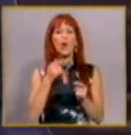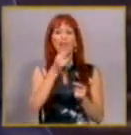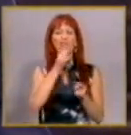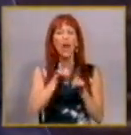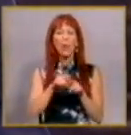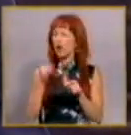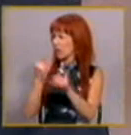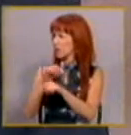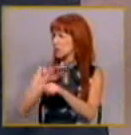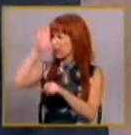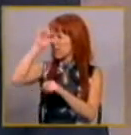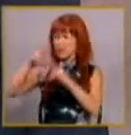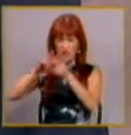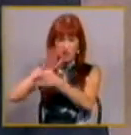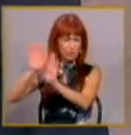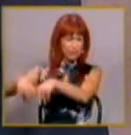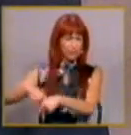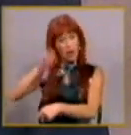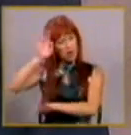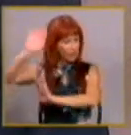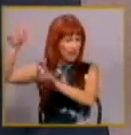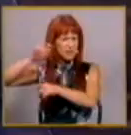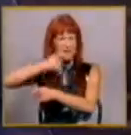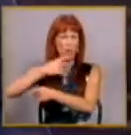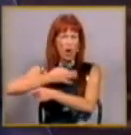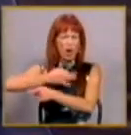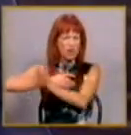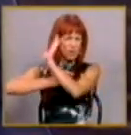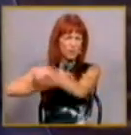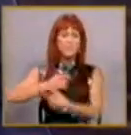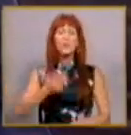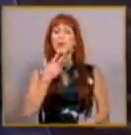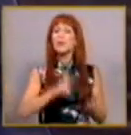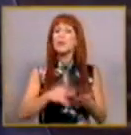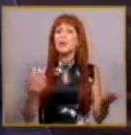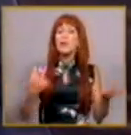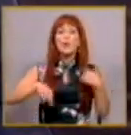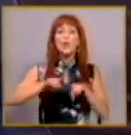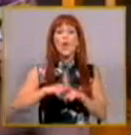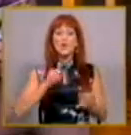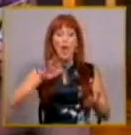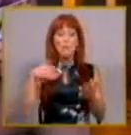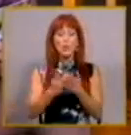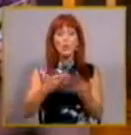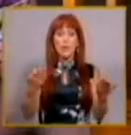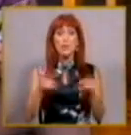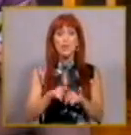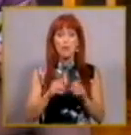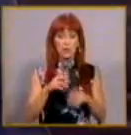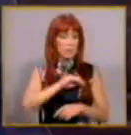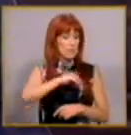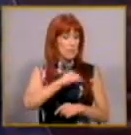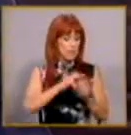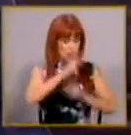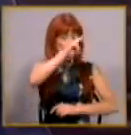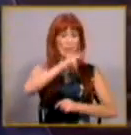coisa que diga o Senhor Ministro das Finanças, é. Com todo o respeito. A verdade é esta, é que nós propusemos o aumento do salário